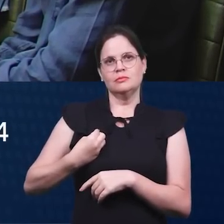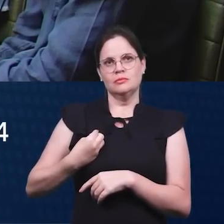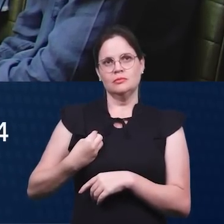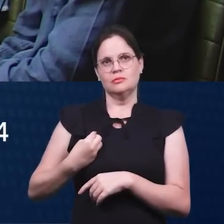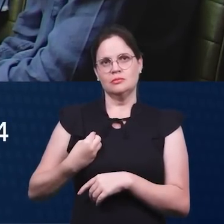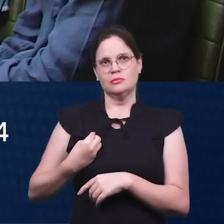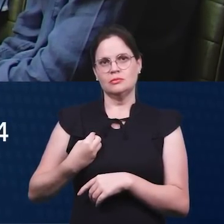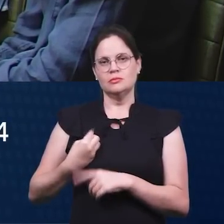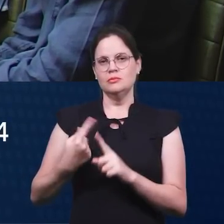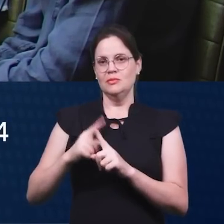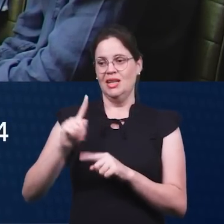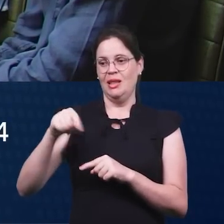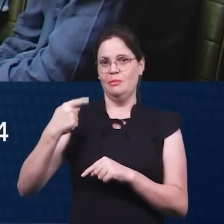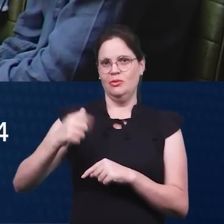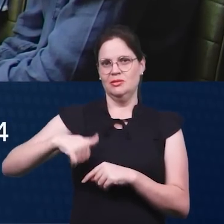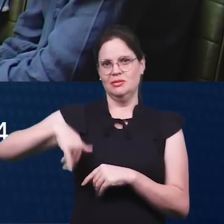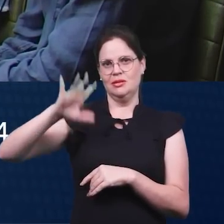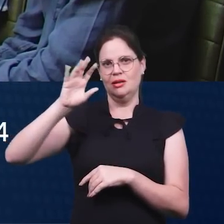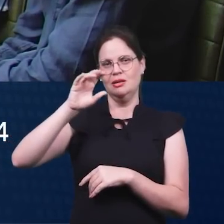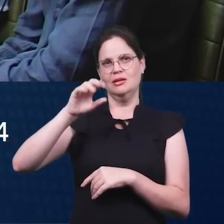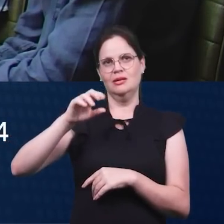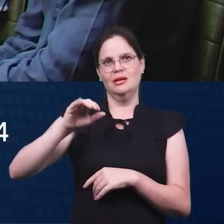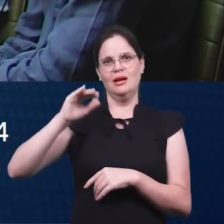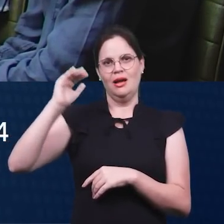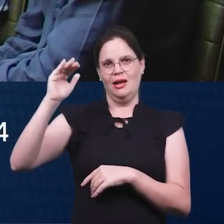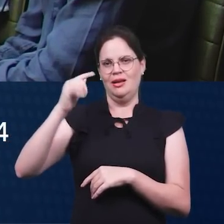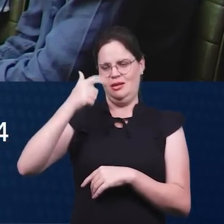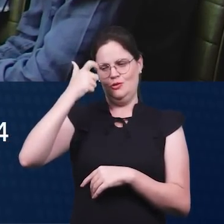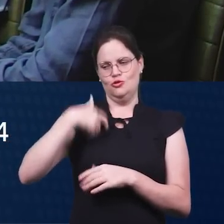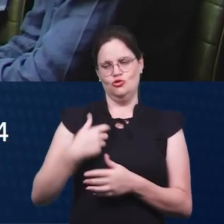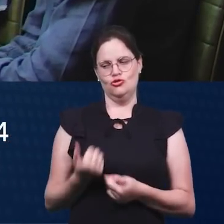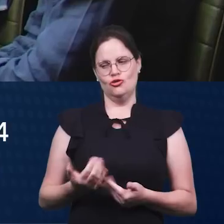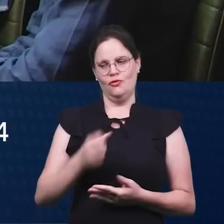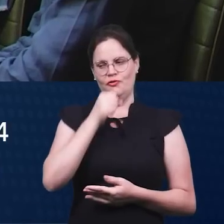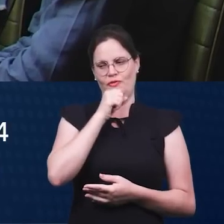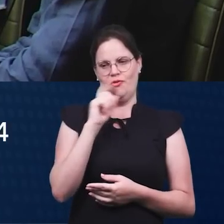vocês chegarem da minha idade, lógico que eu sou muito jovem, né?